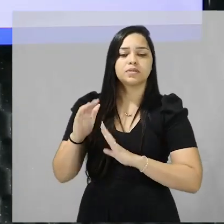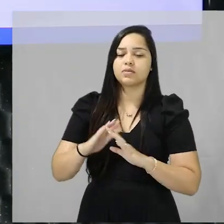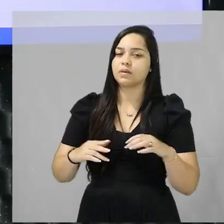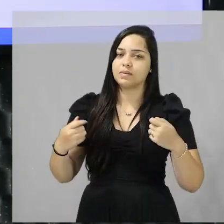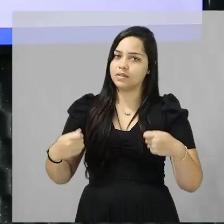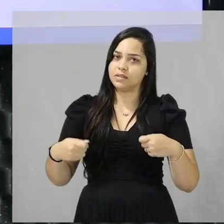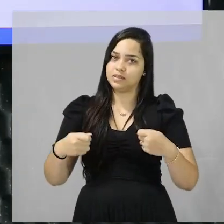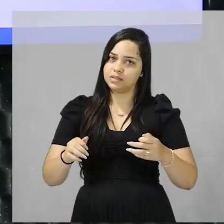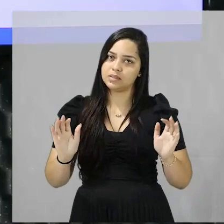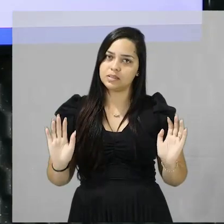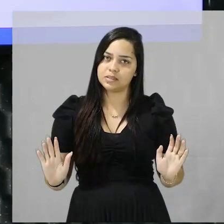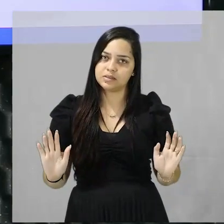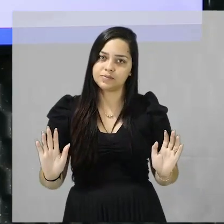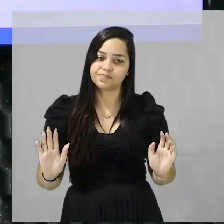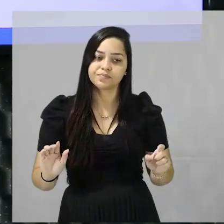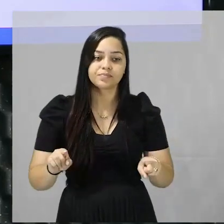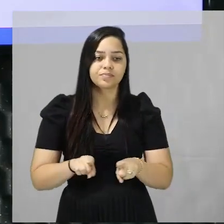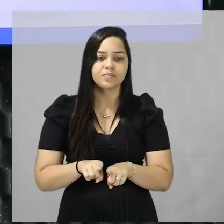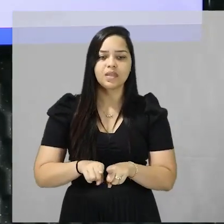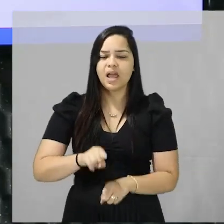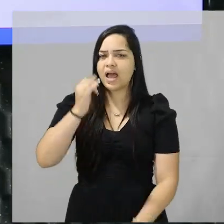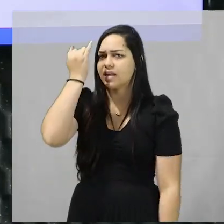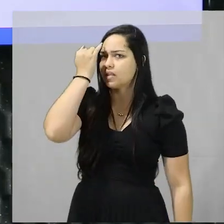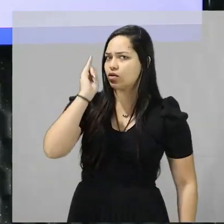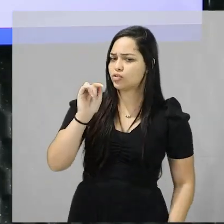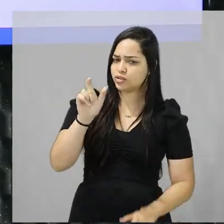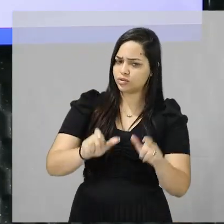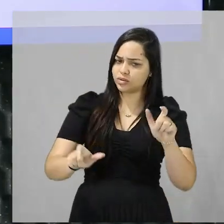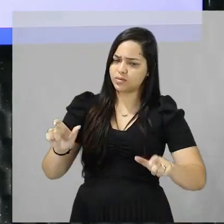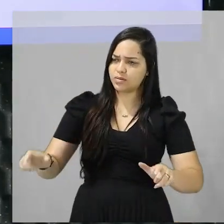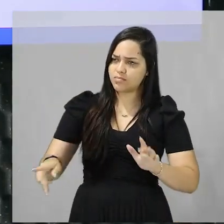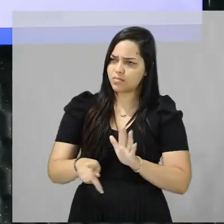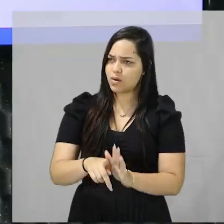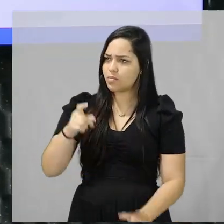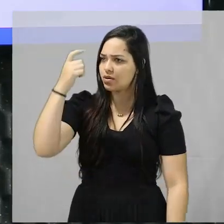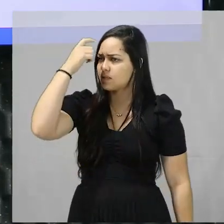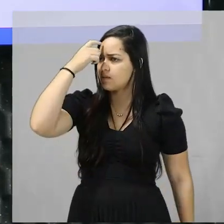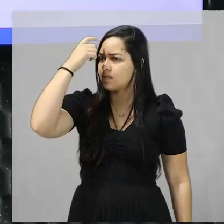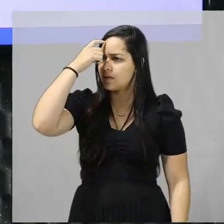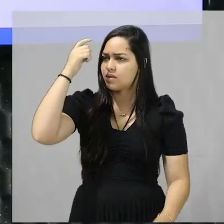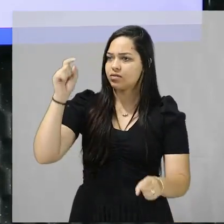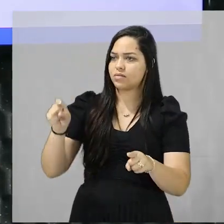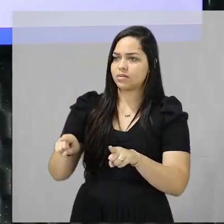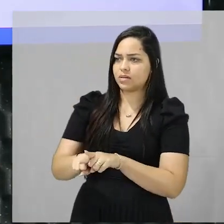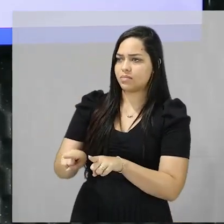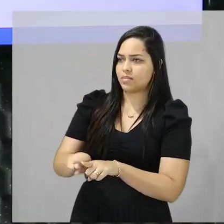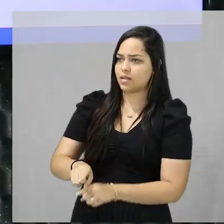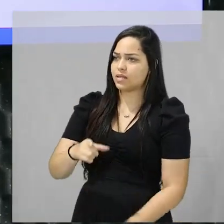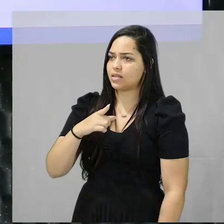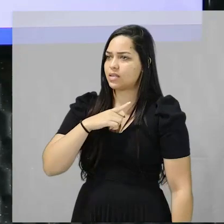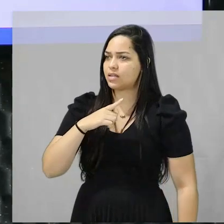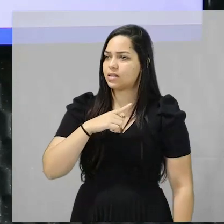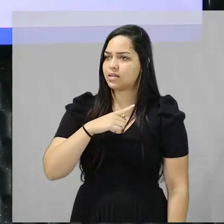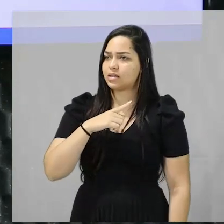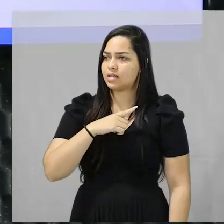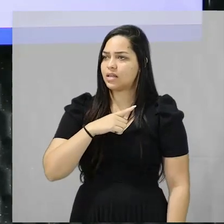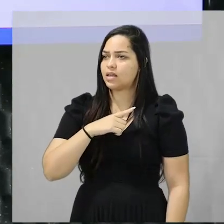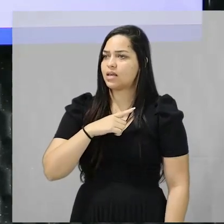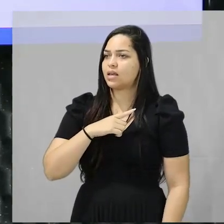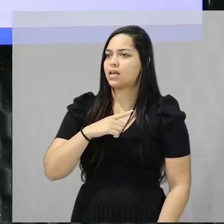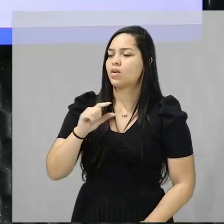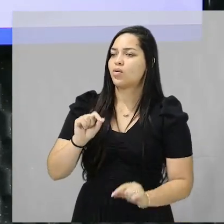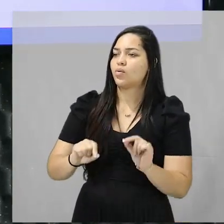necessariamente. A ideologia, a ideia dominante da época,